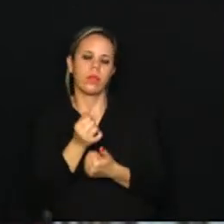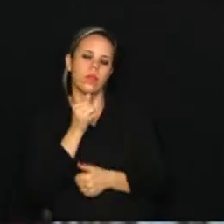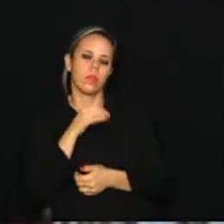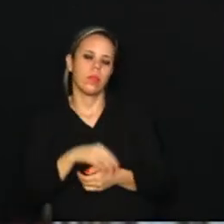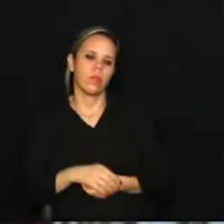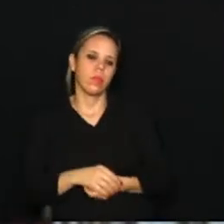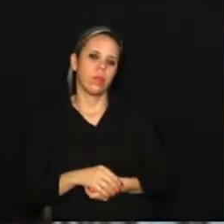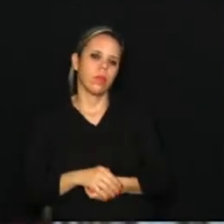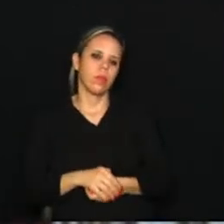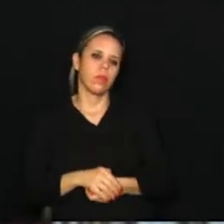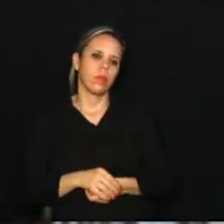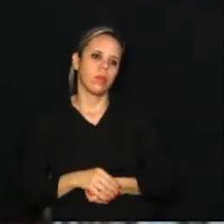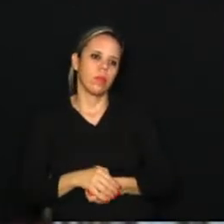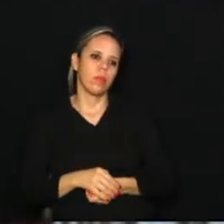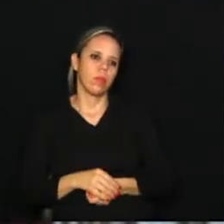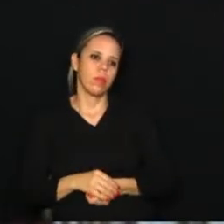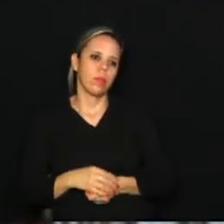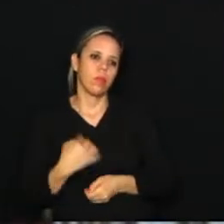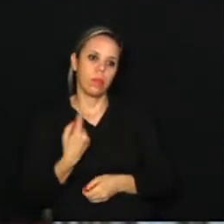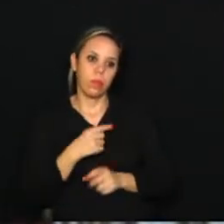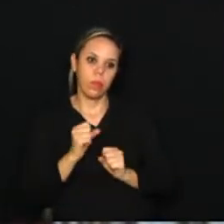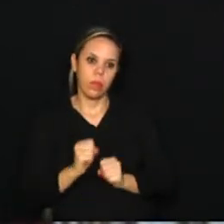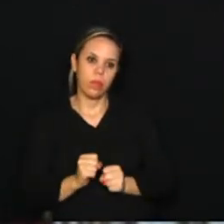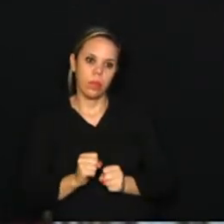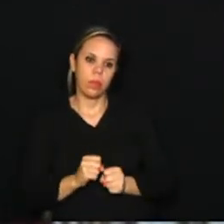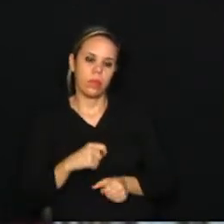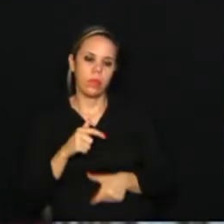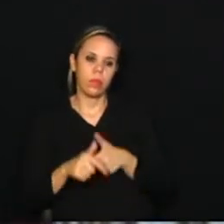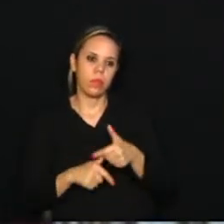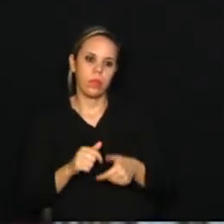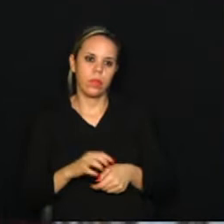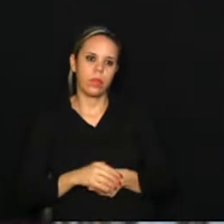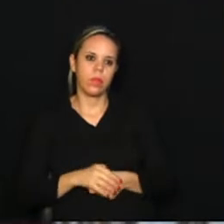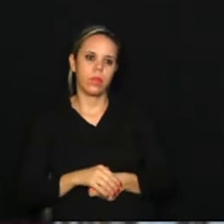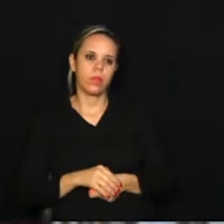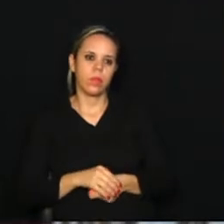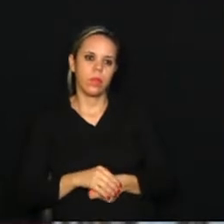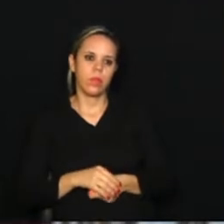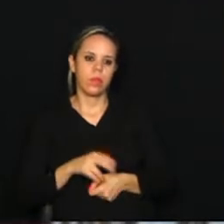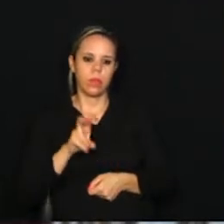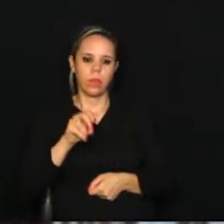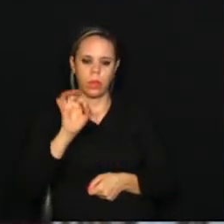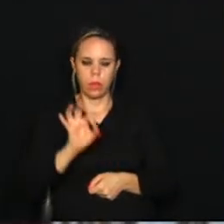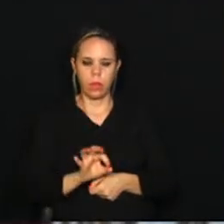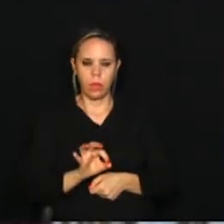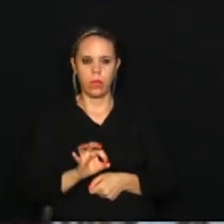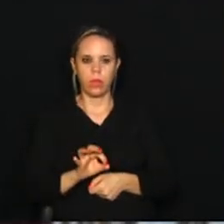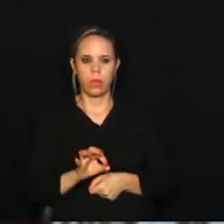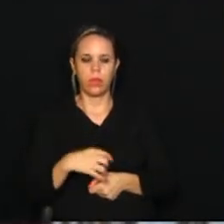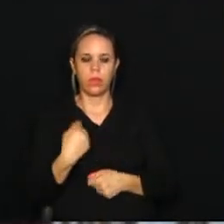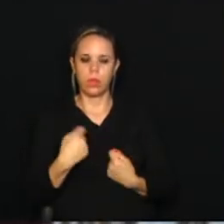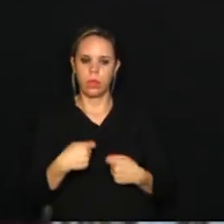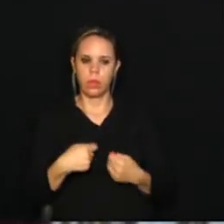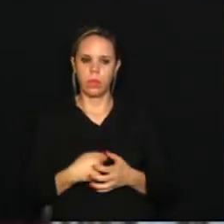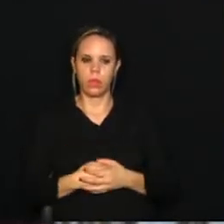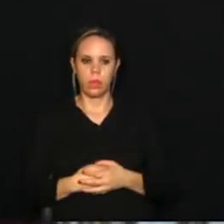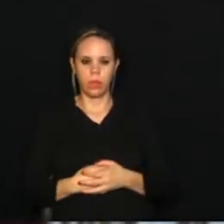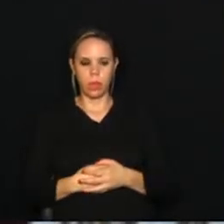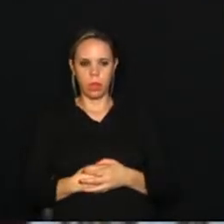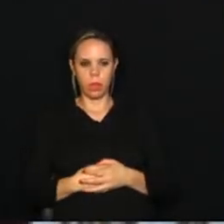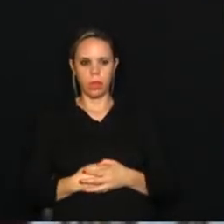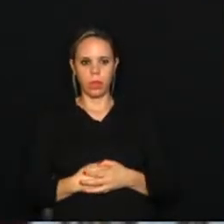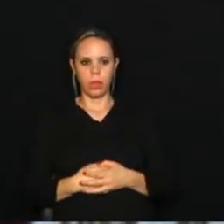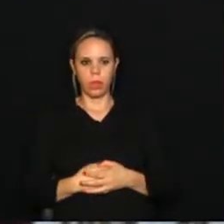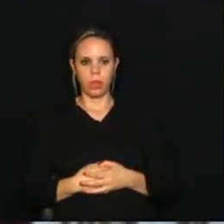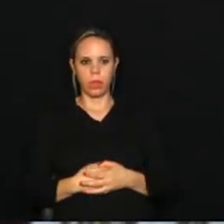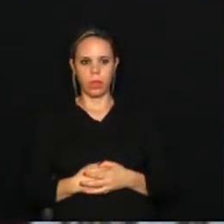entanto, para que a gente pudesse trabalhar com 50%, nós precisaríamos que